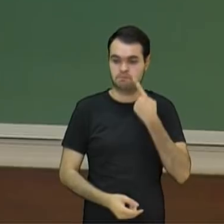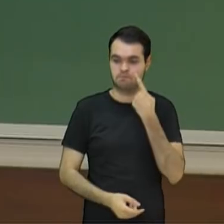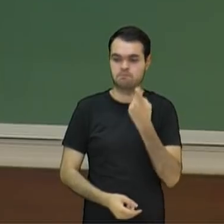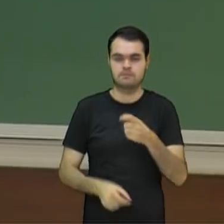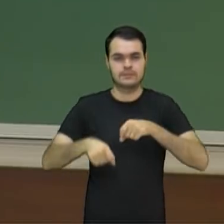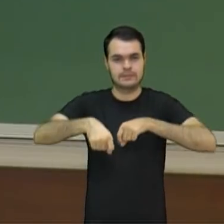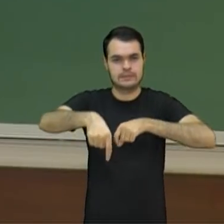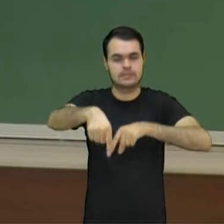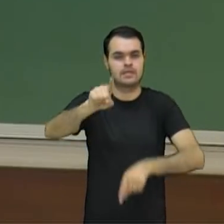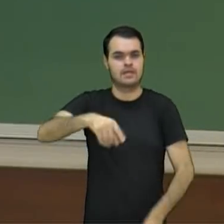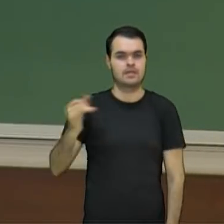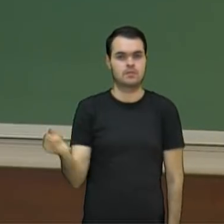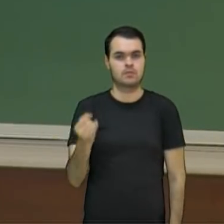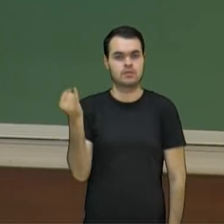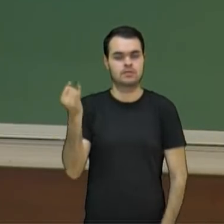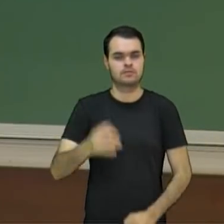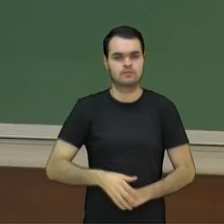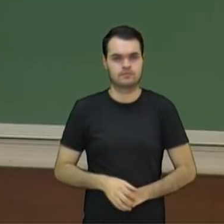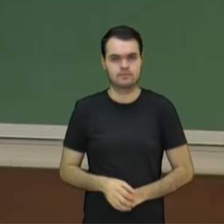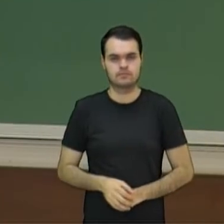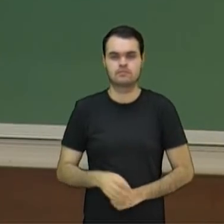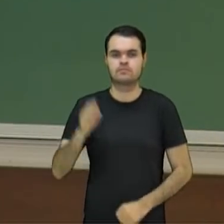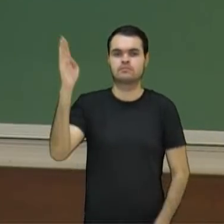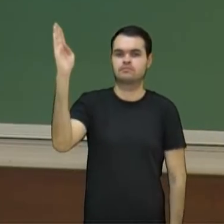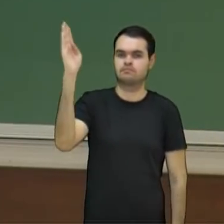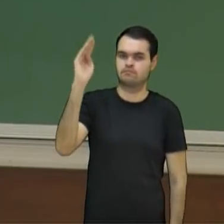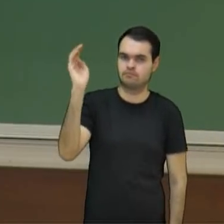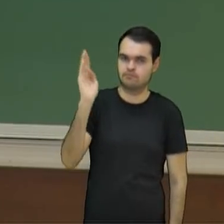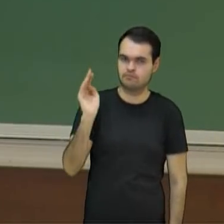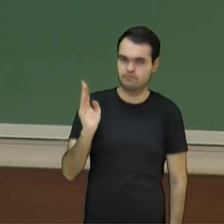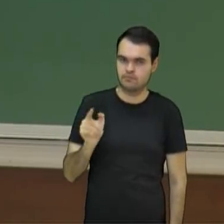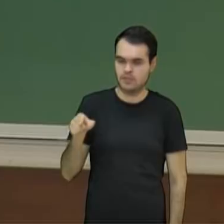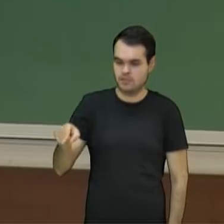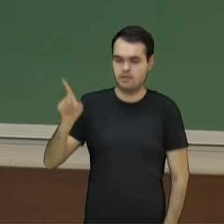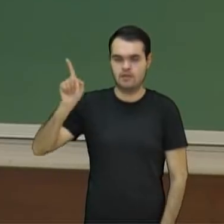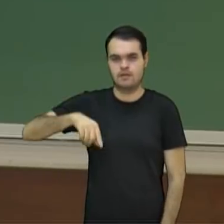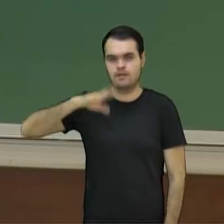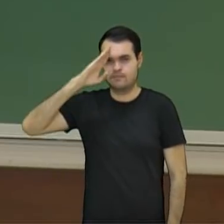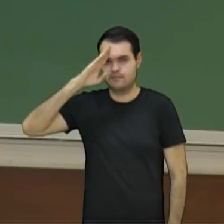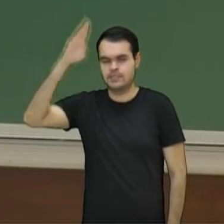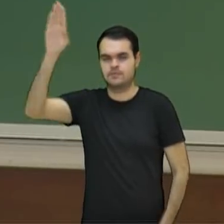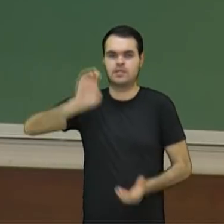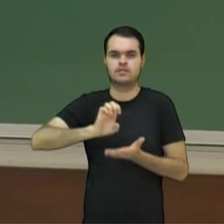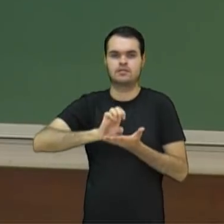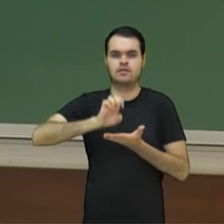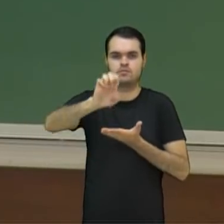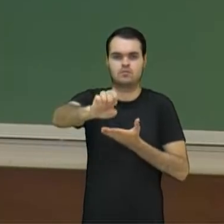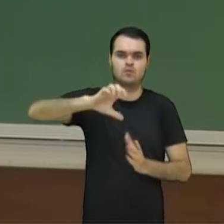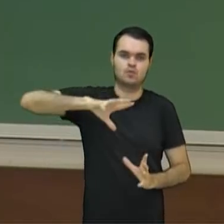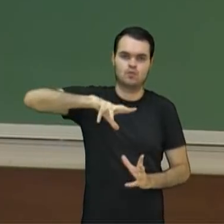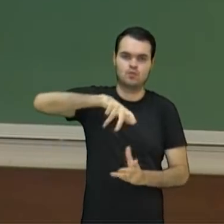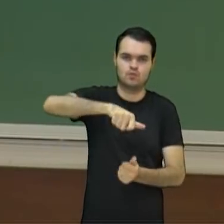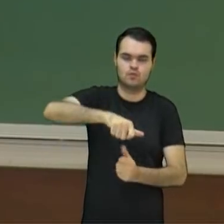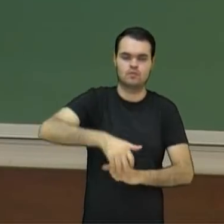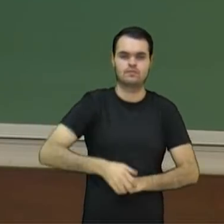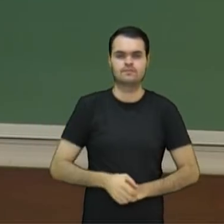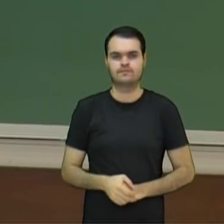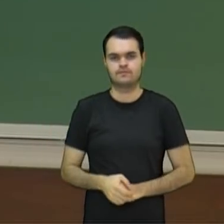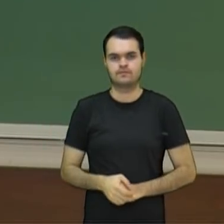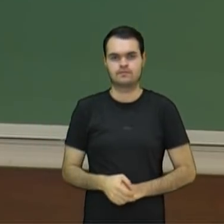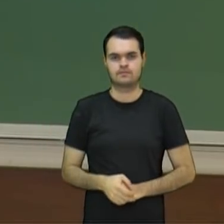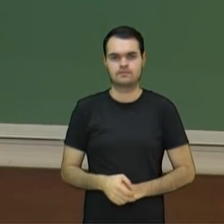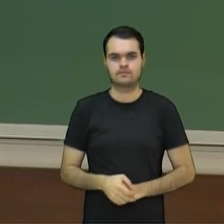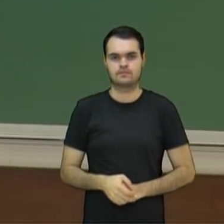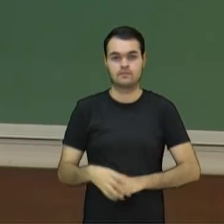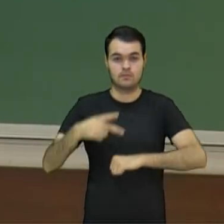é importante para eles. E o Brasil, que se coloca como um dos principais exportadores mundiais.